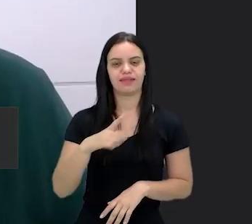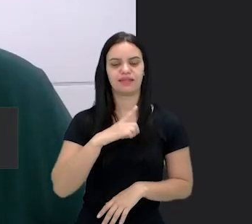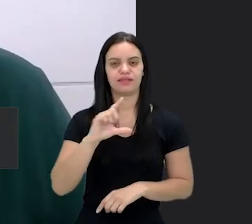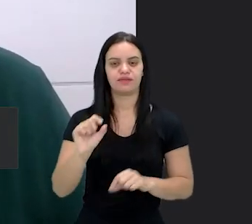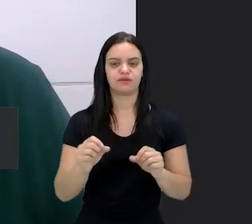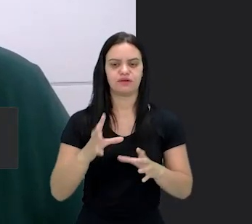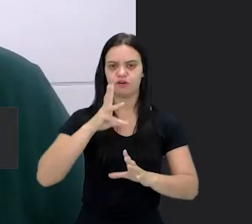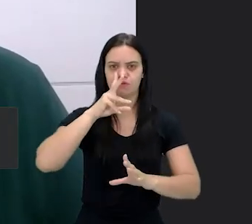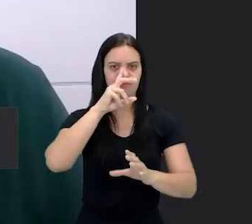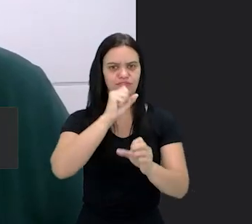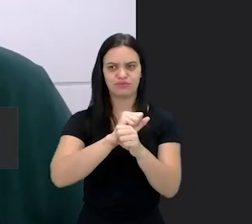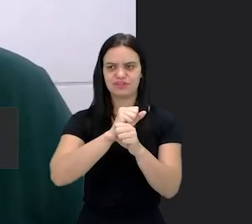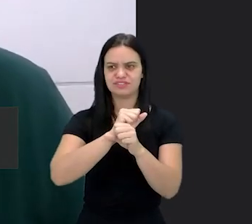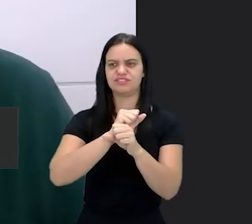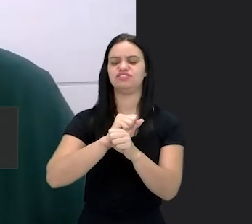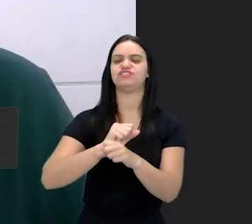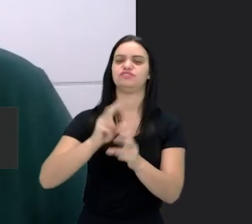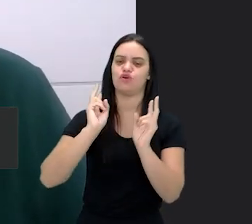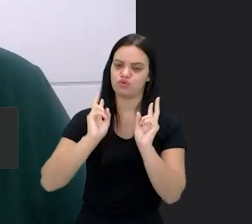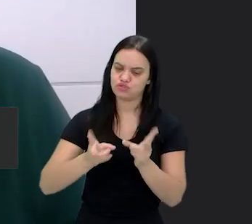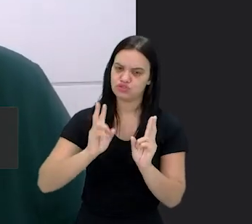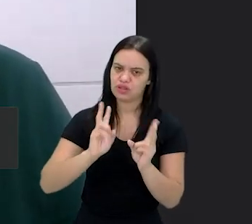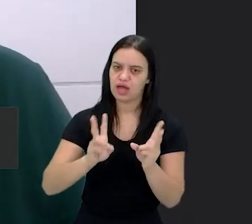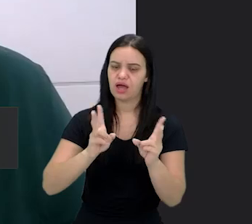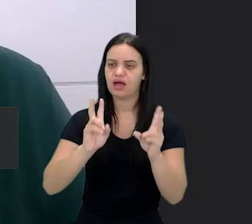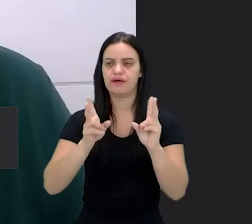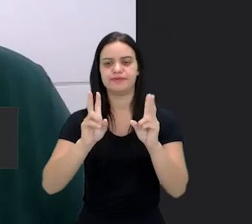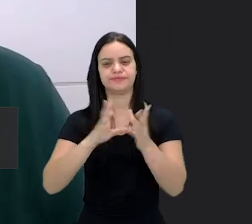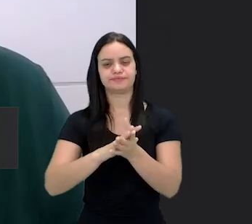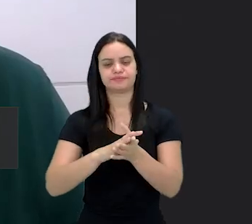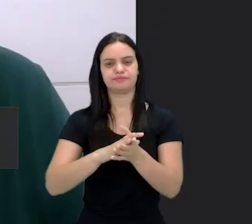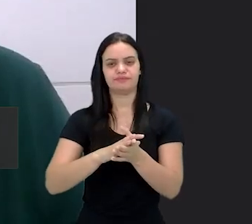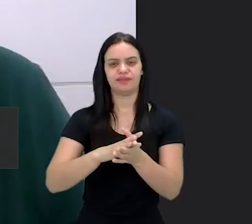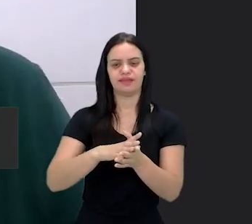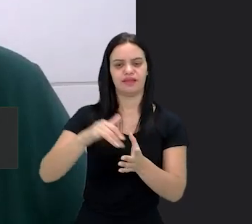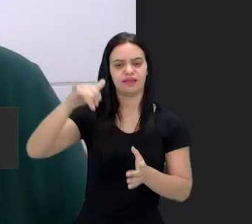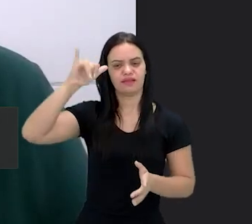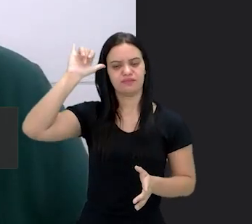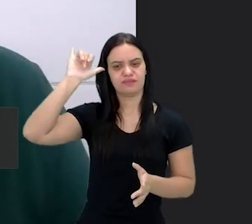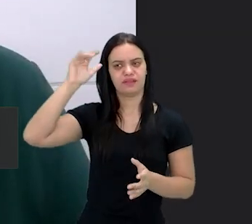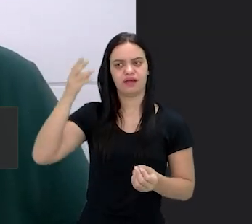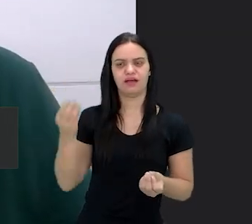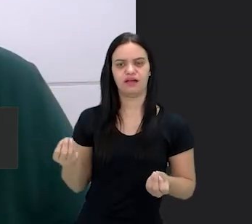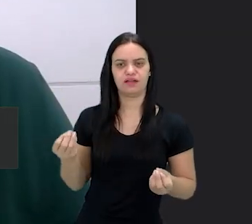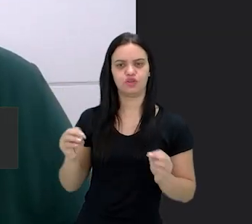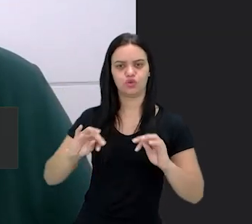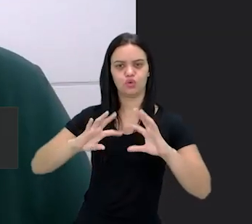essa força de resistir ao tio, de resistir a todos aqueles que vinham à